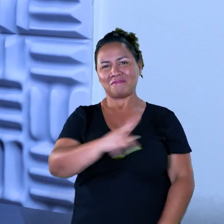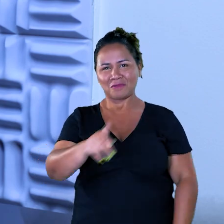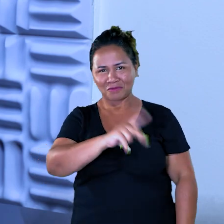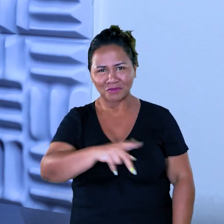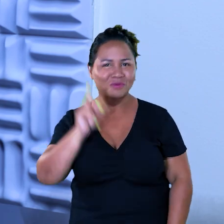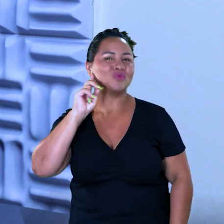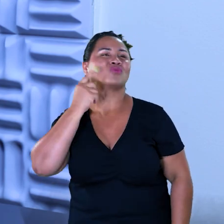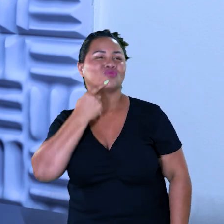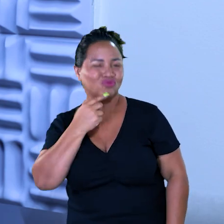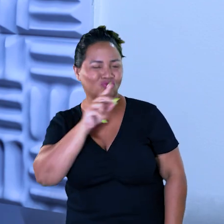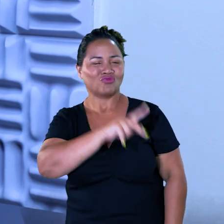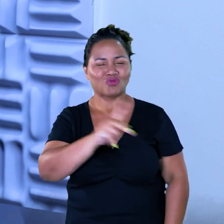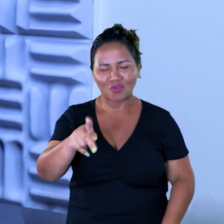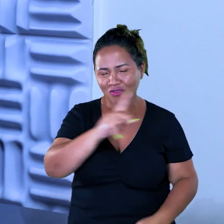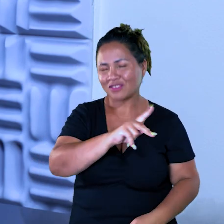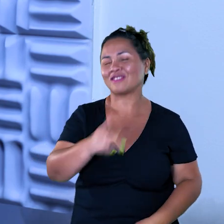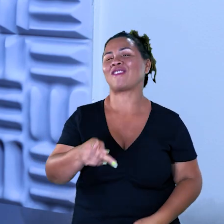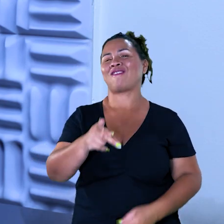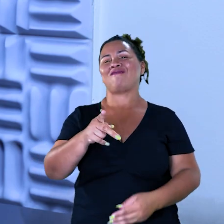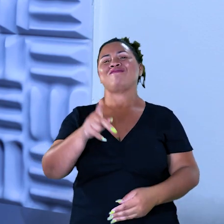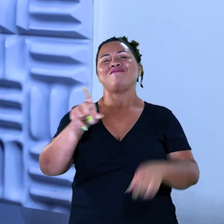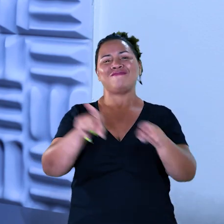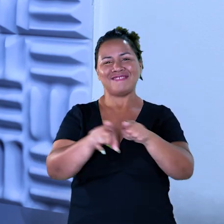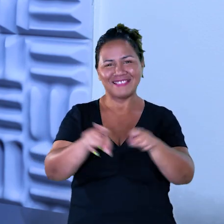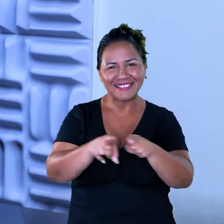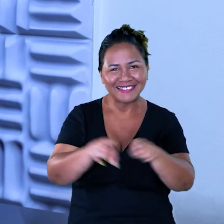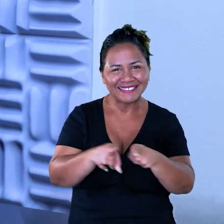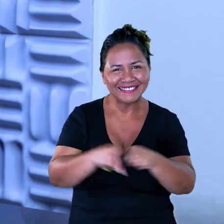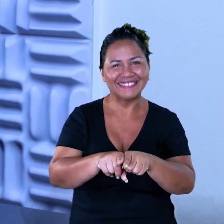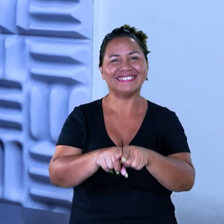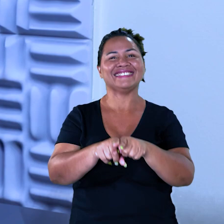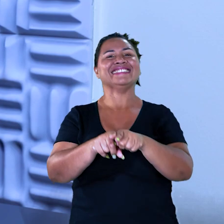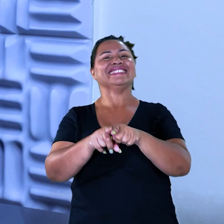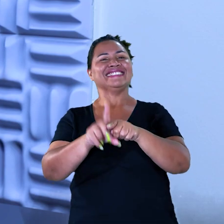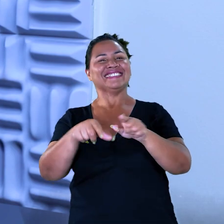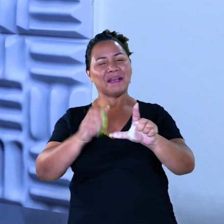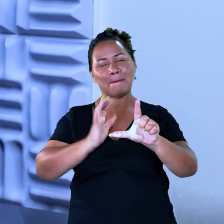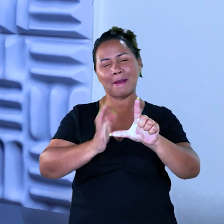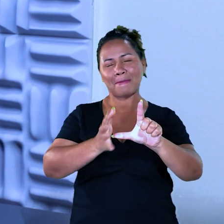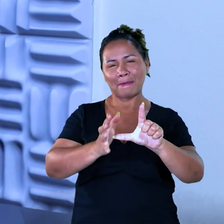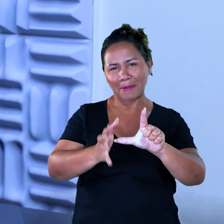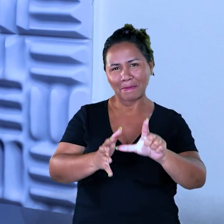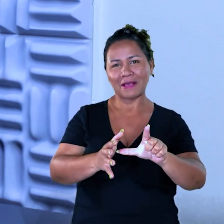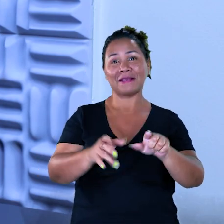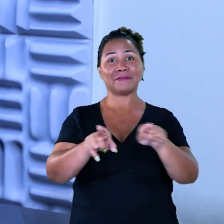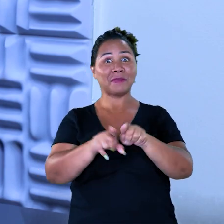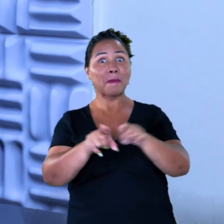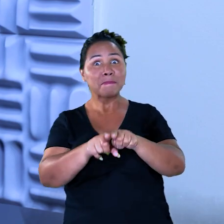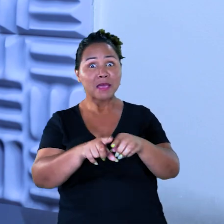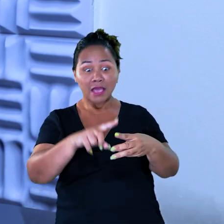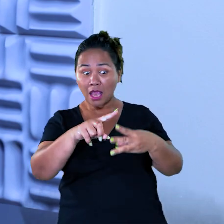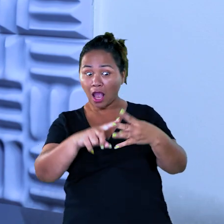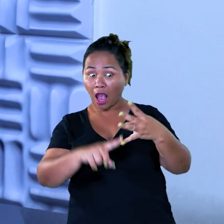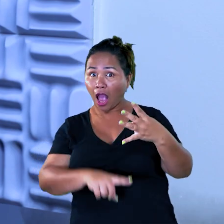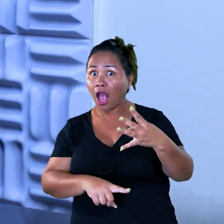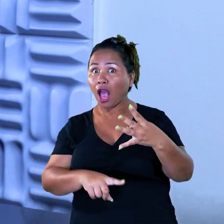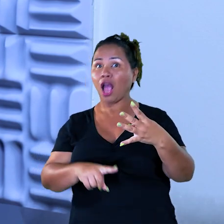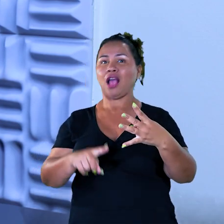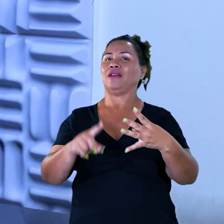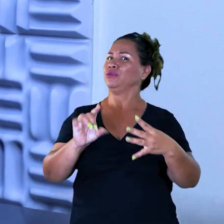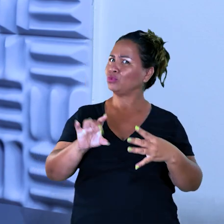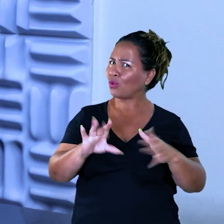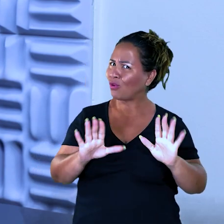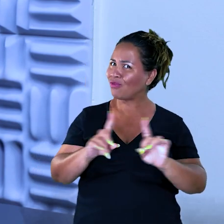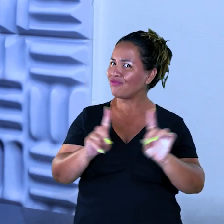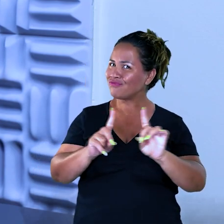professor intérprete e vários outros, pais também de surdos, pais de pessoas atípicas, né? Então é fantástico esse